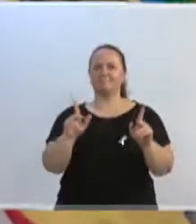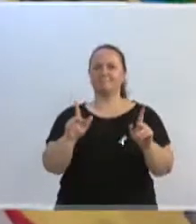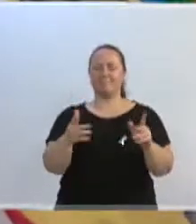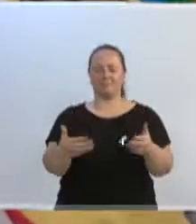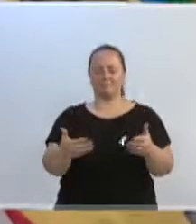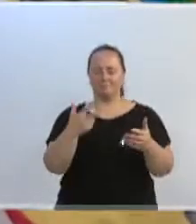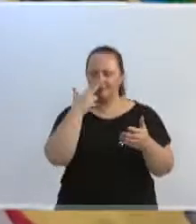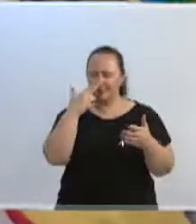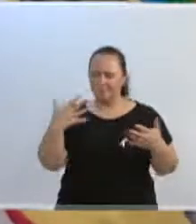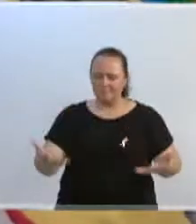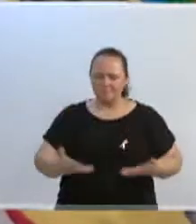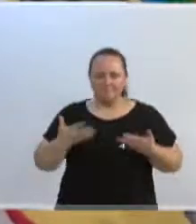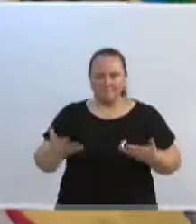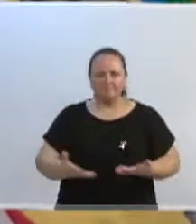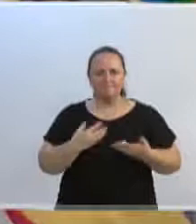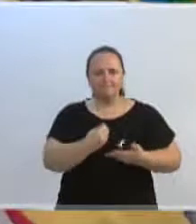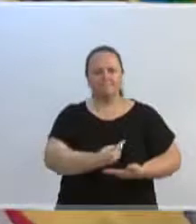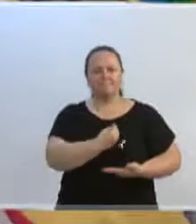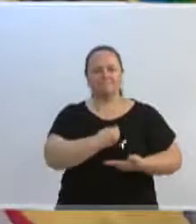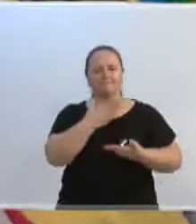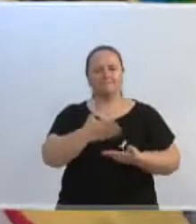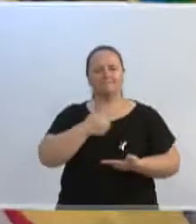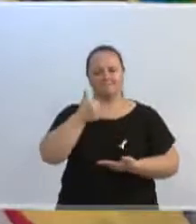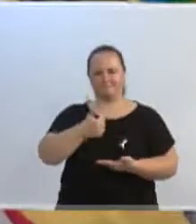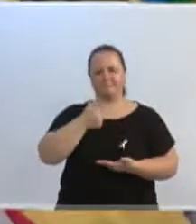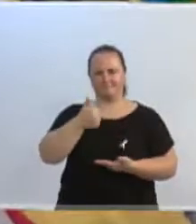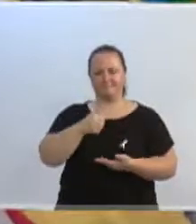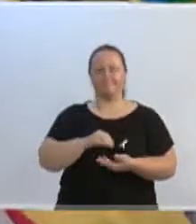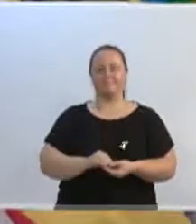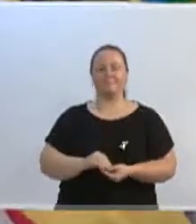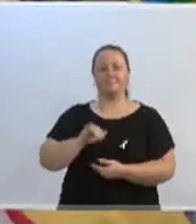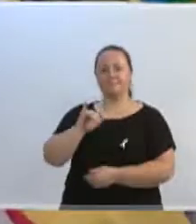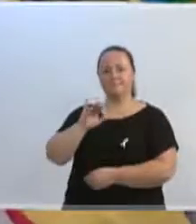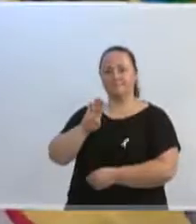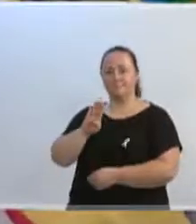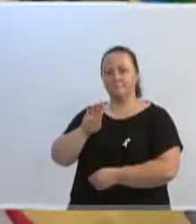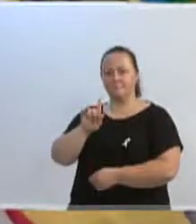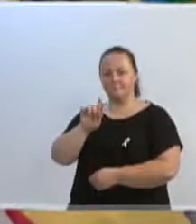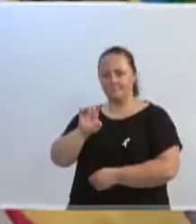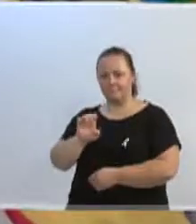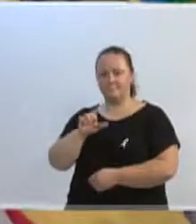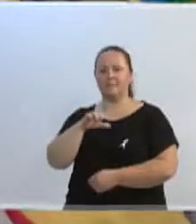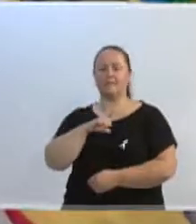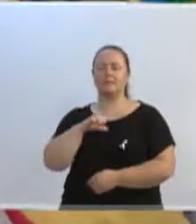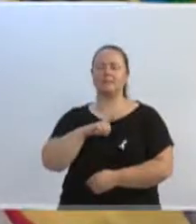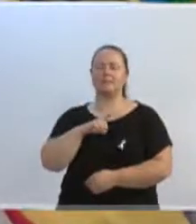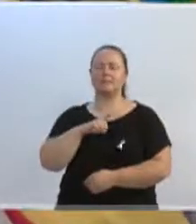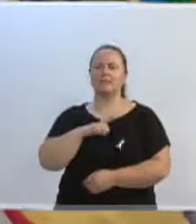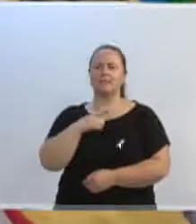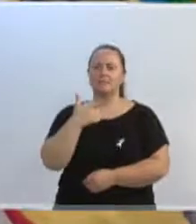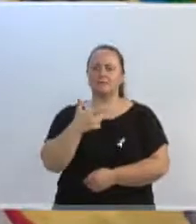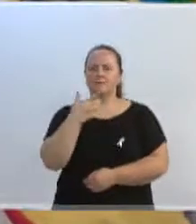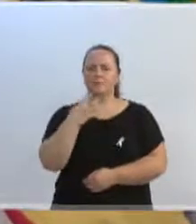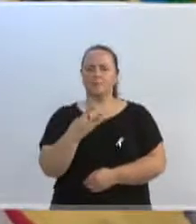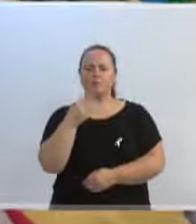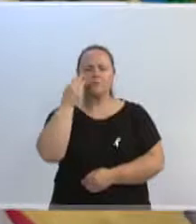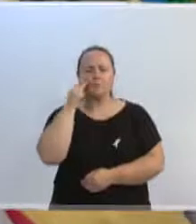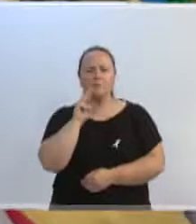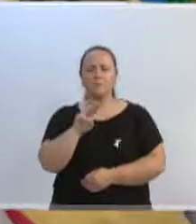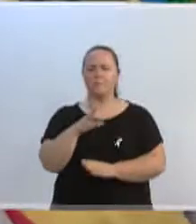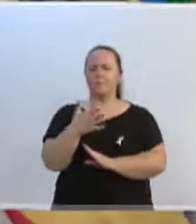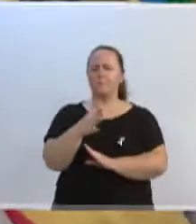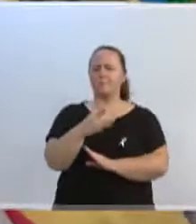todos nós. Segundo o IBGE, são mais de 24,5 milhões